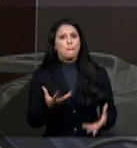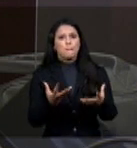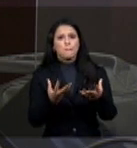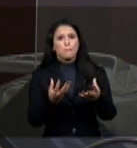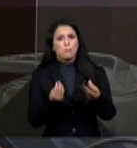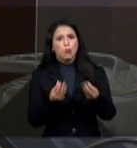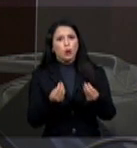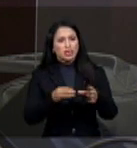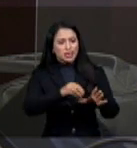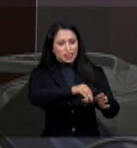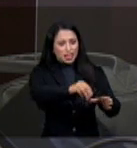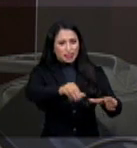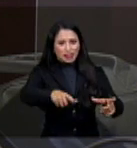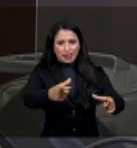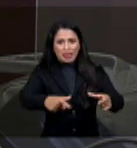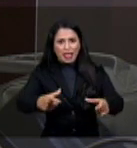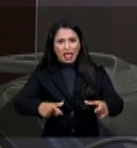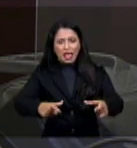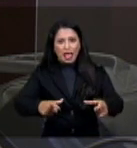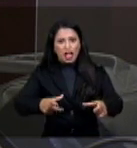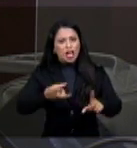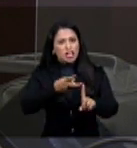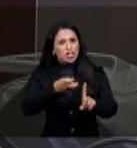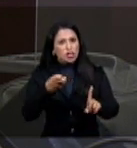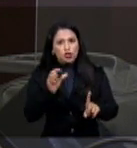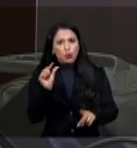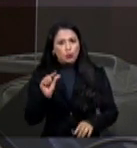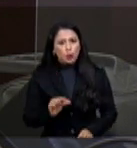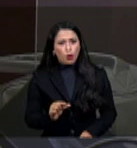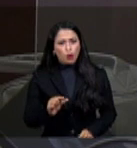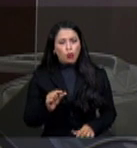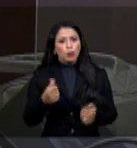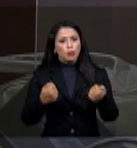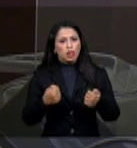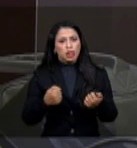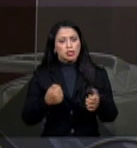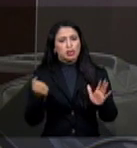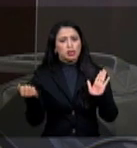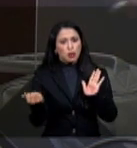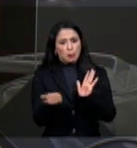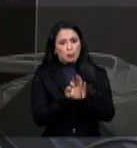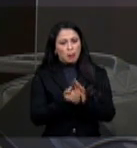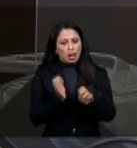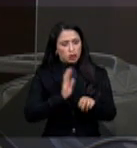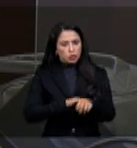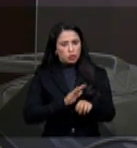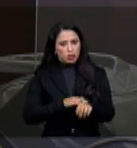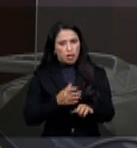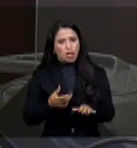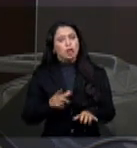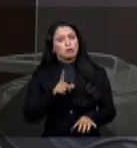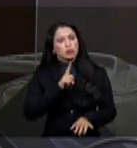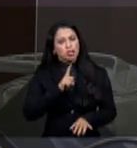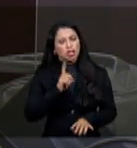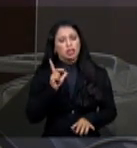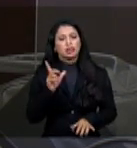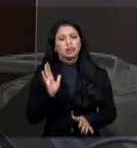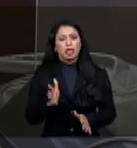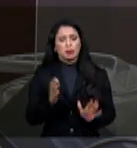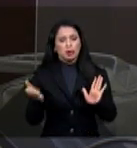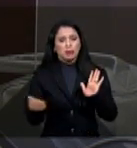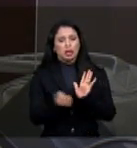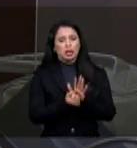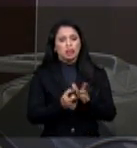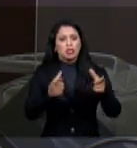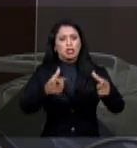índio, de que se não tiver um marco temporal para né, ser um critério para demarcação de terras